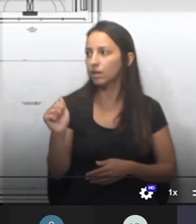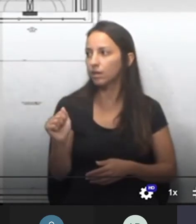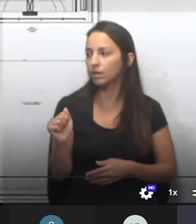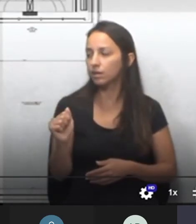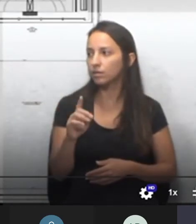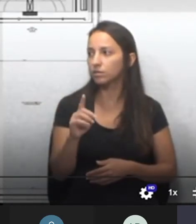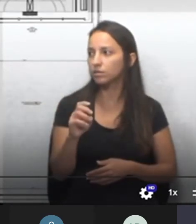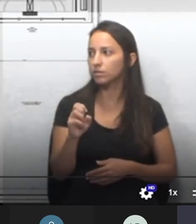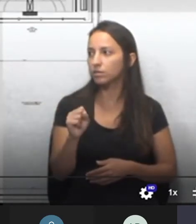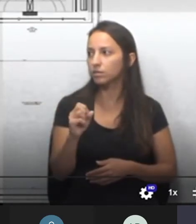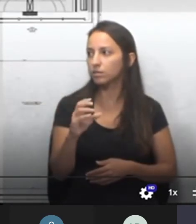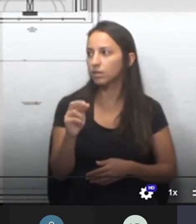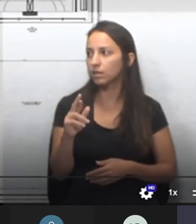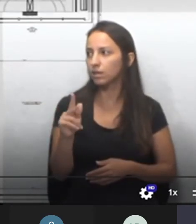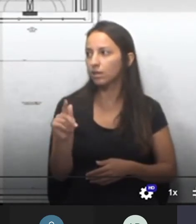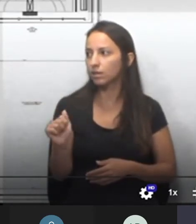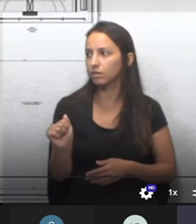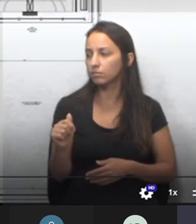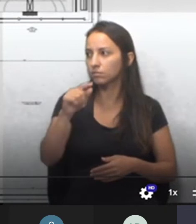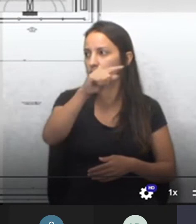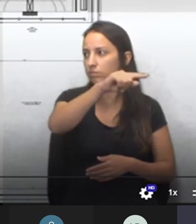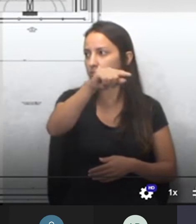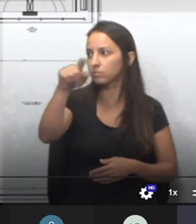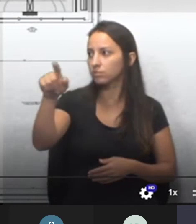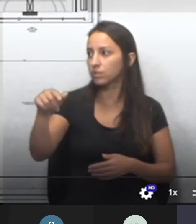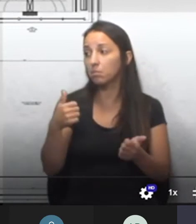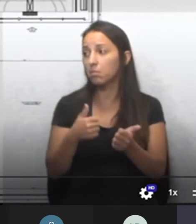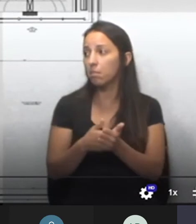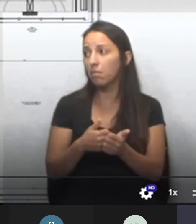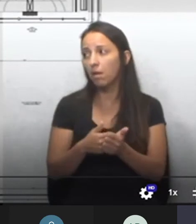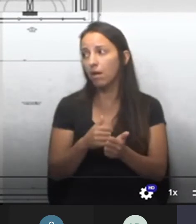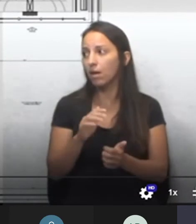acesso próximo, mas não tão próximo assim,